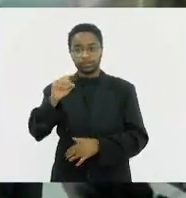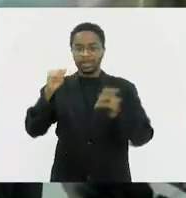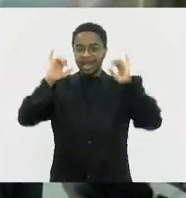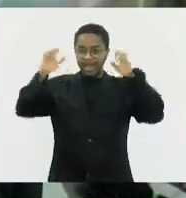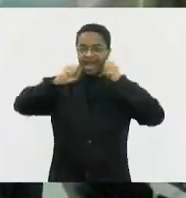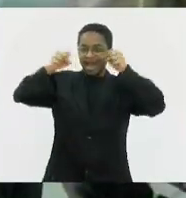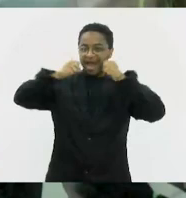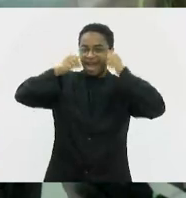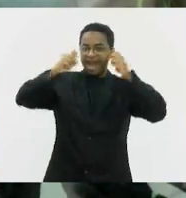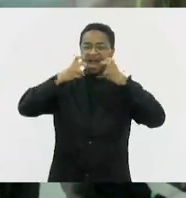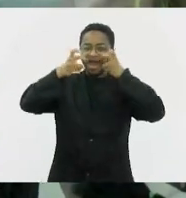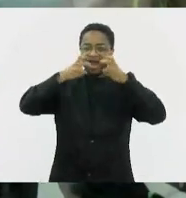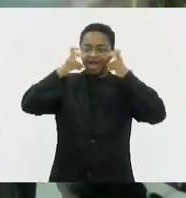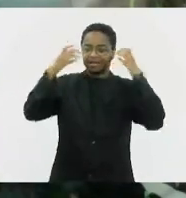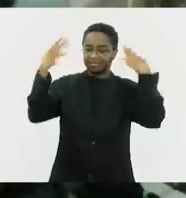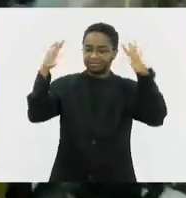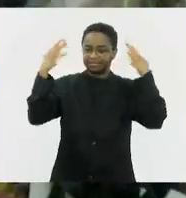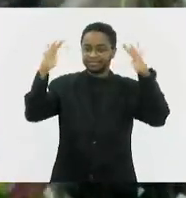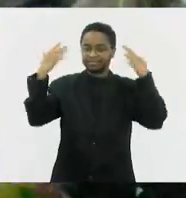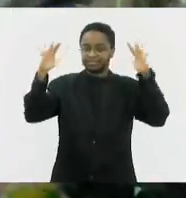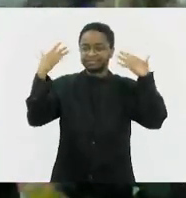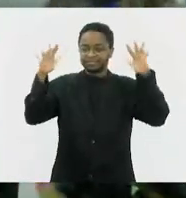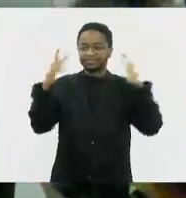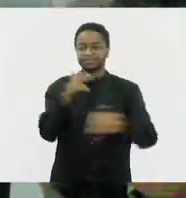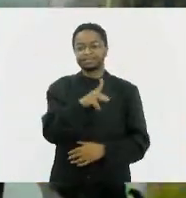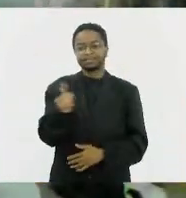Educação Física,